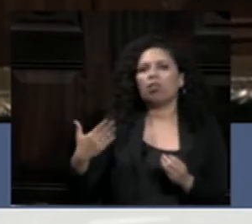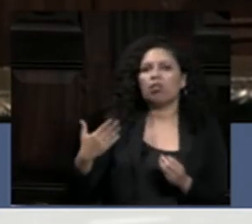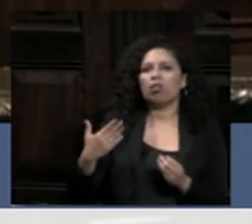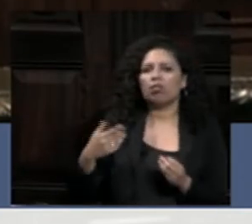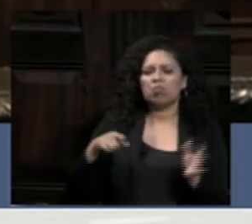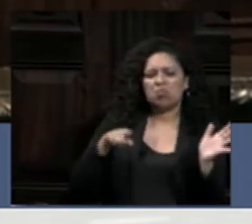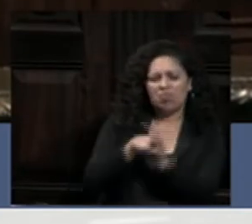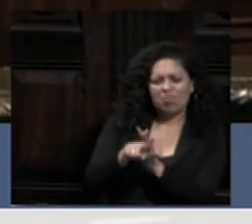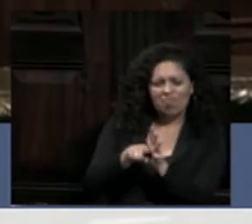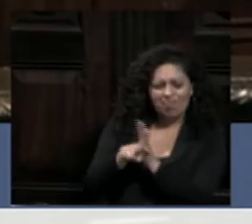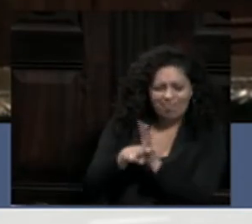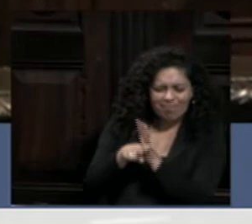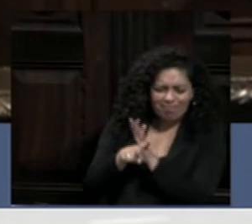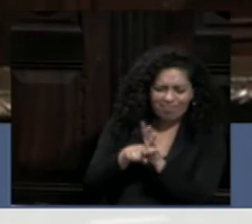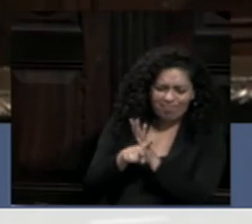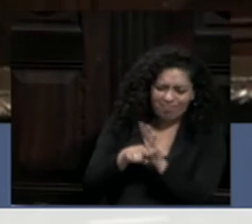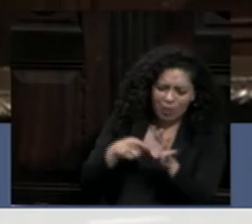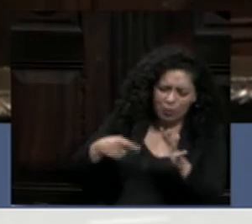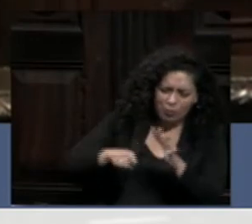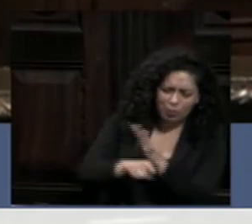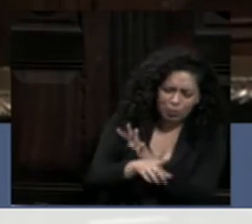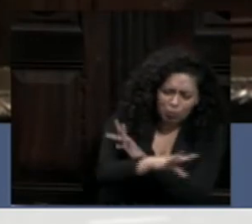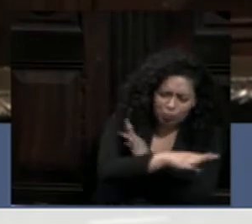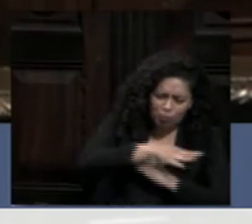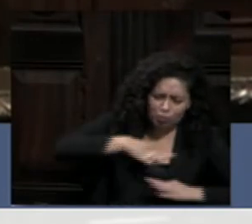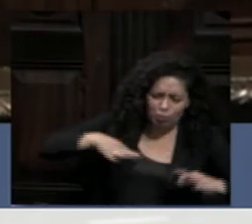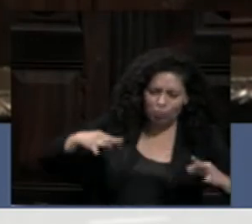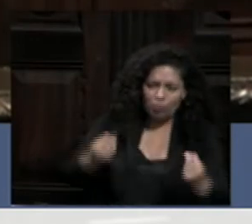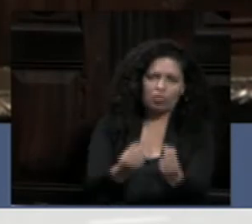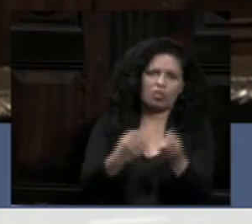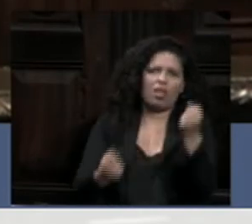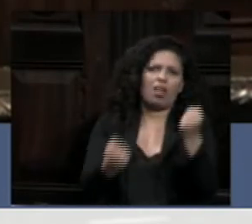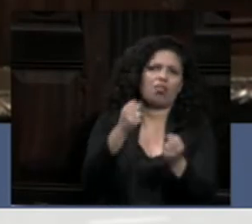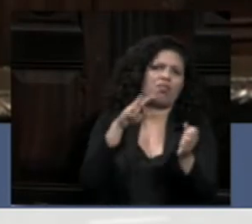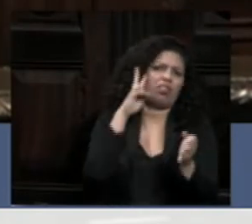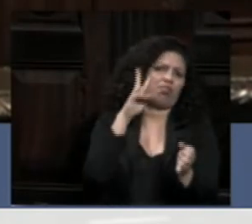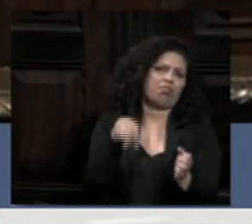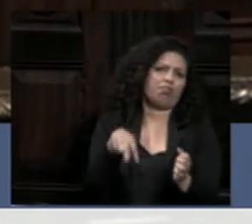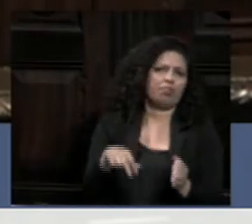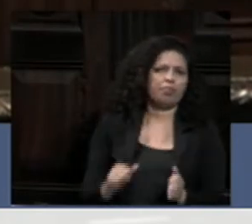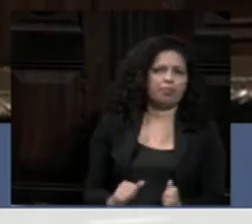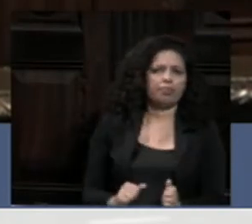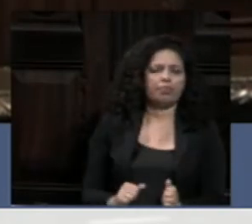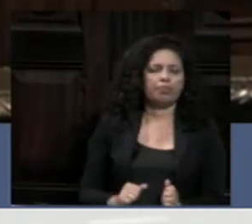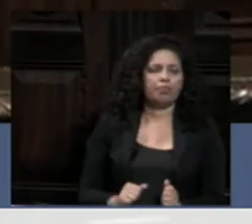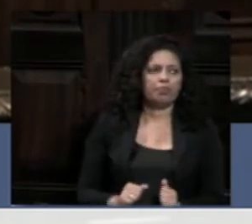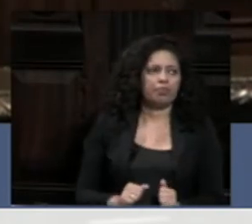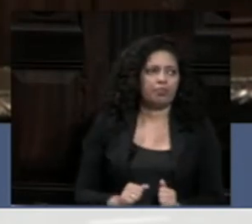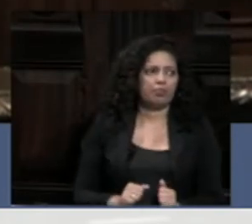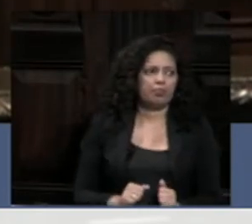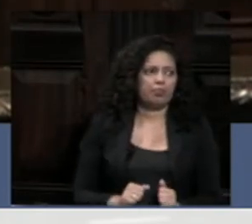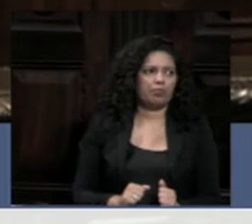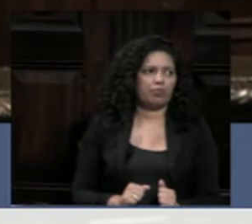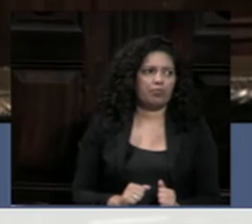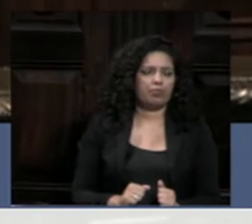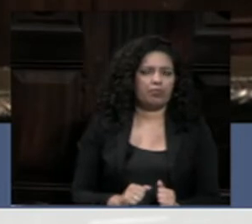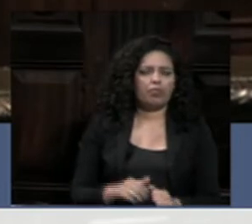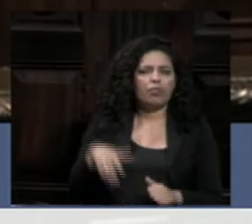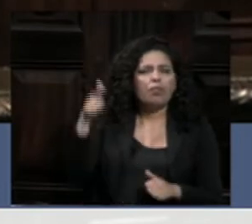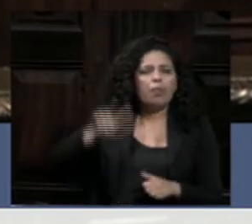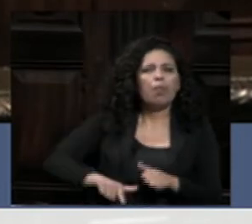é absolutamente completa e bem mais